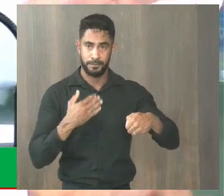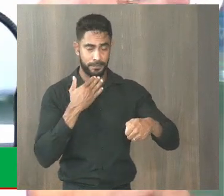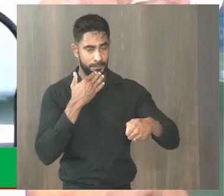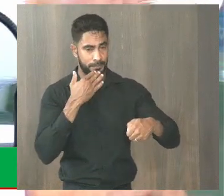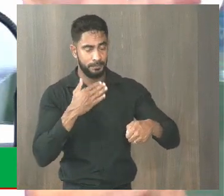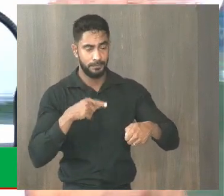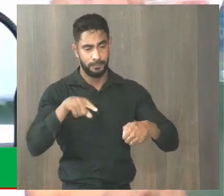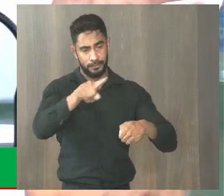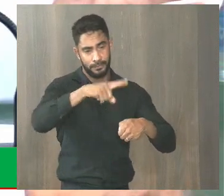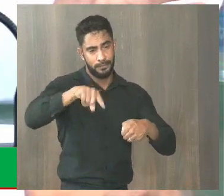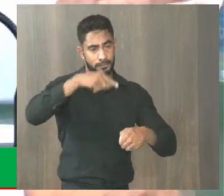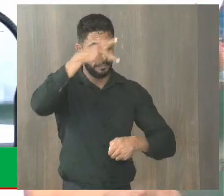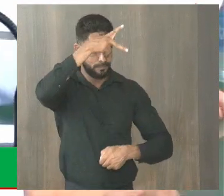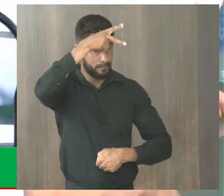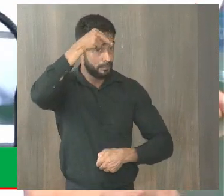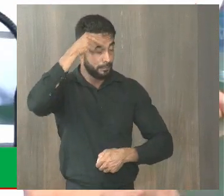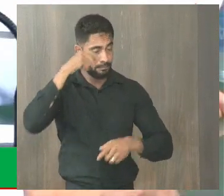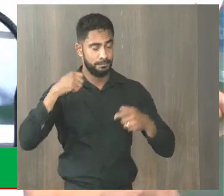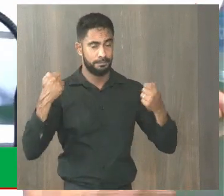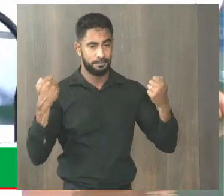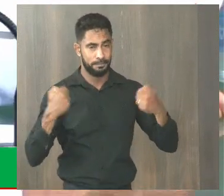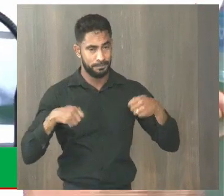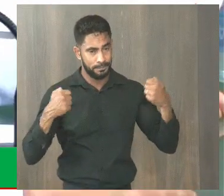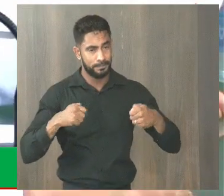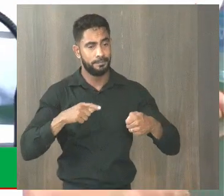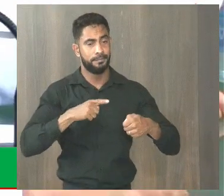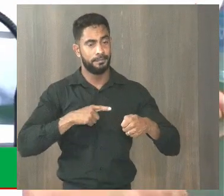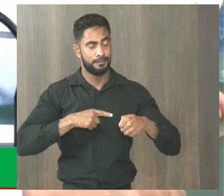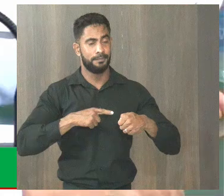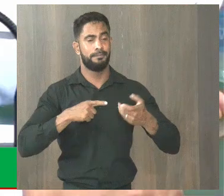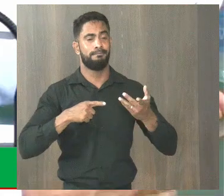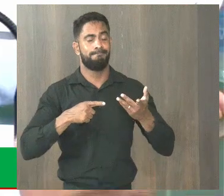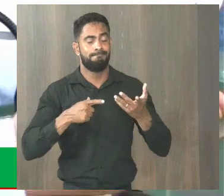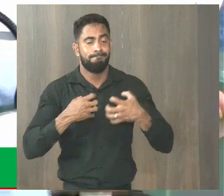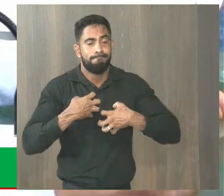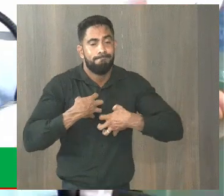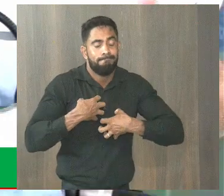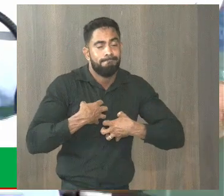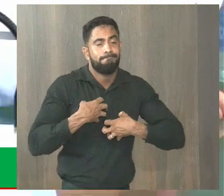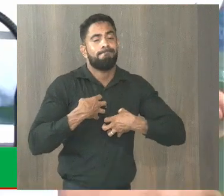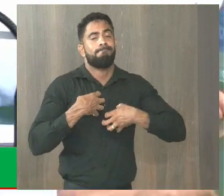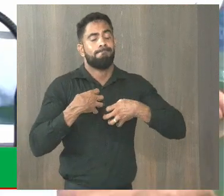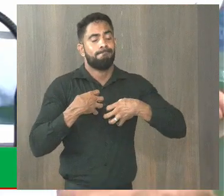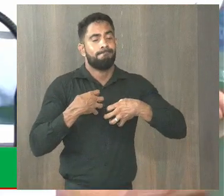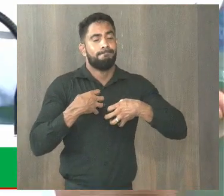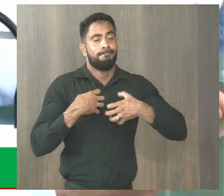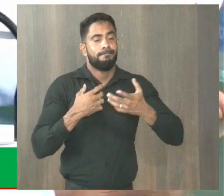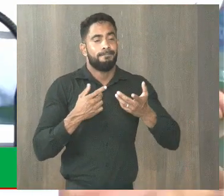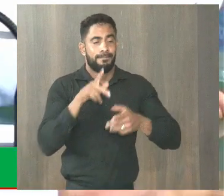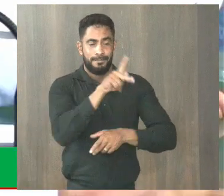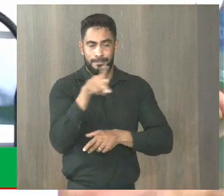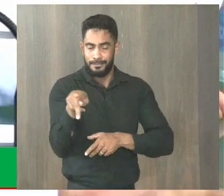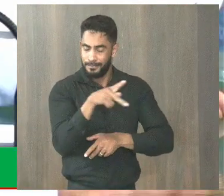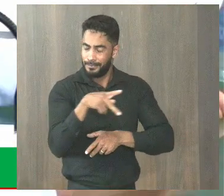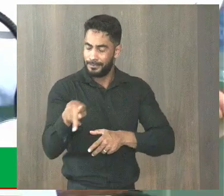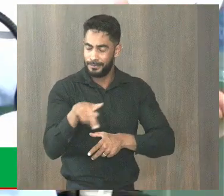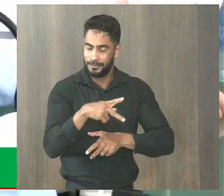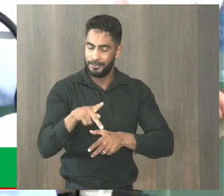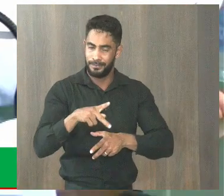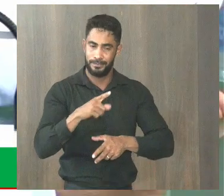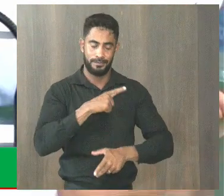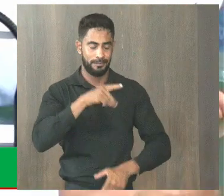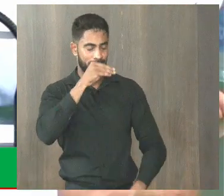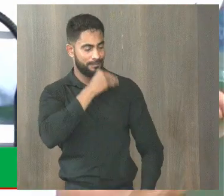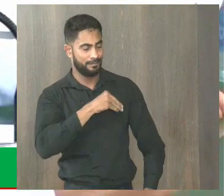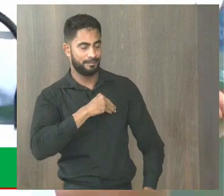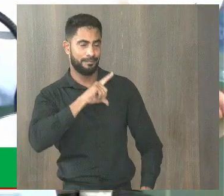que o executivo possa ter, né, sensibilidade, né, o que vem passando esses professores que recebem